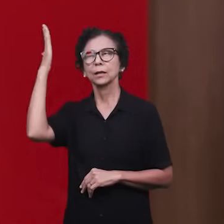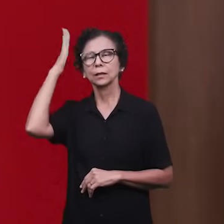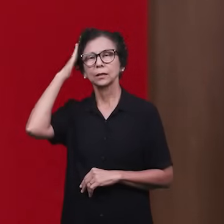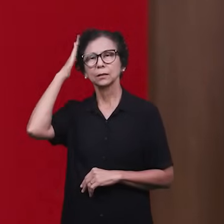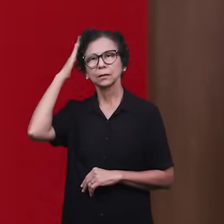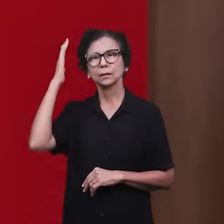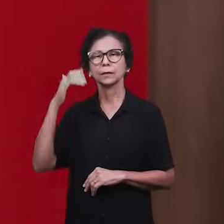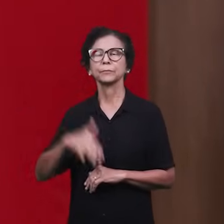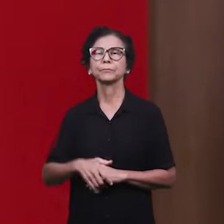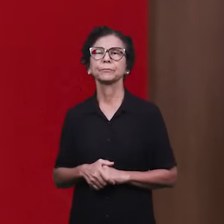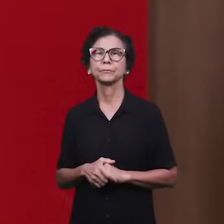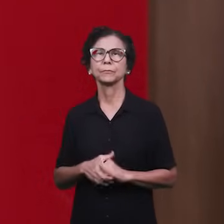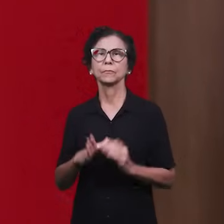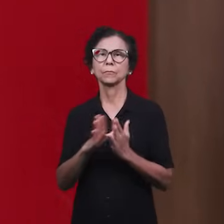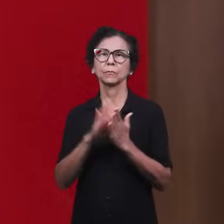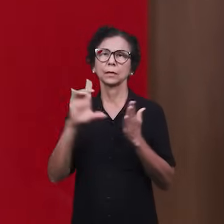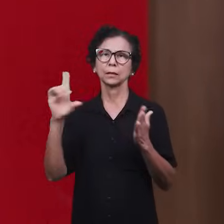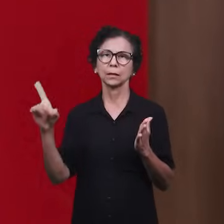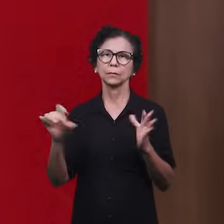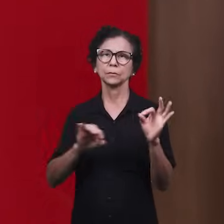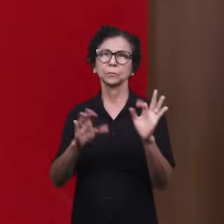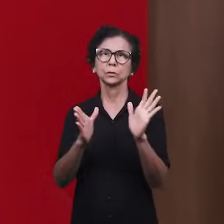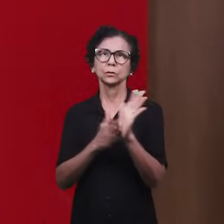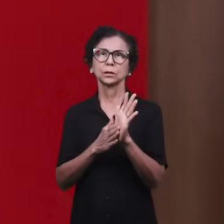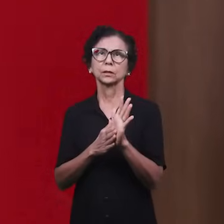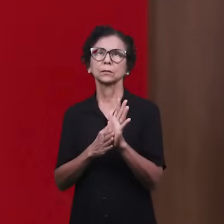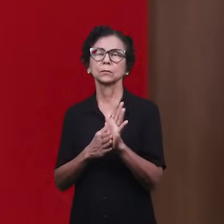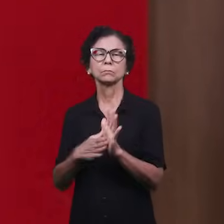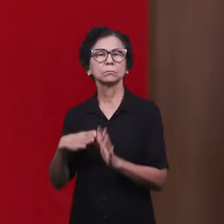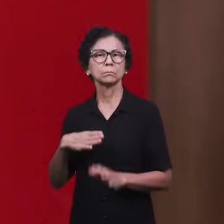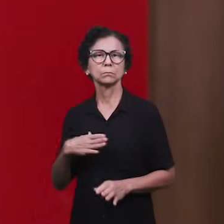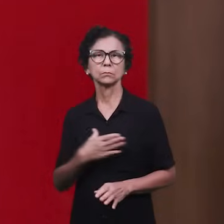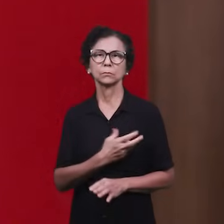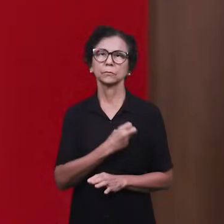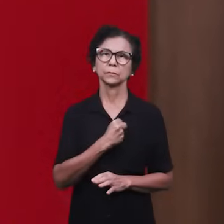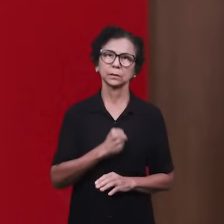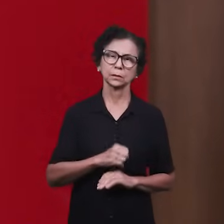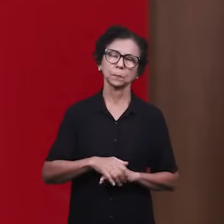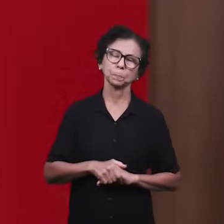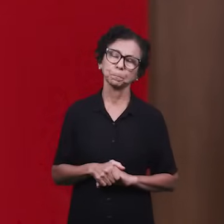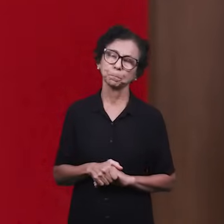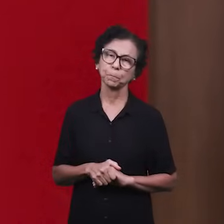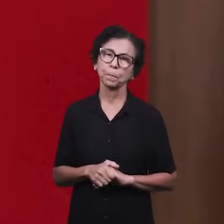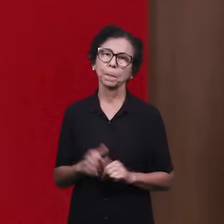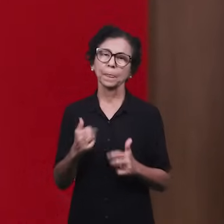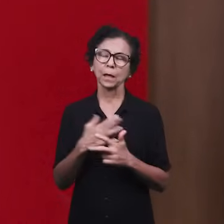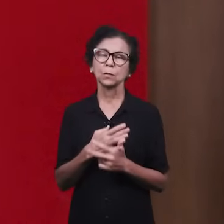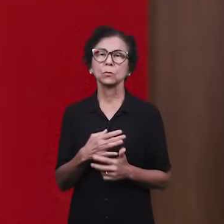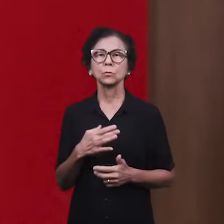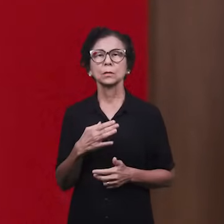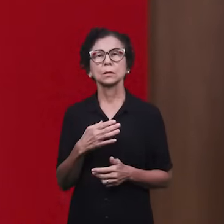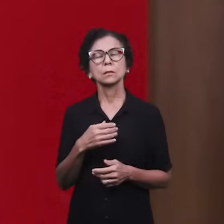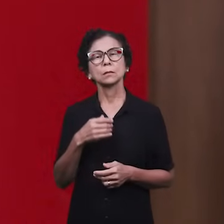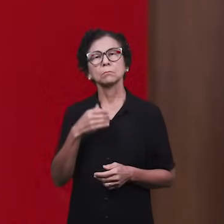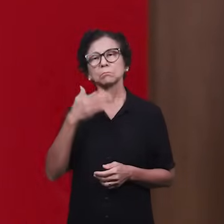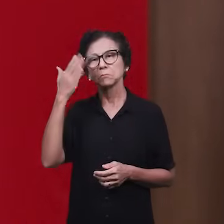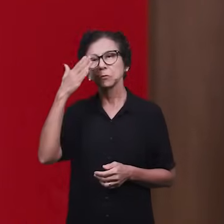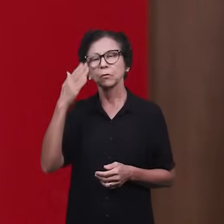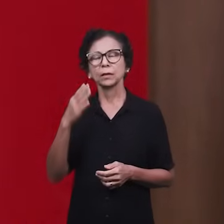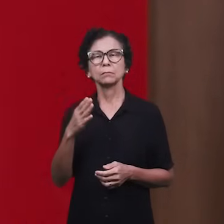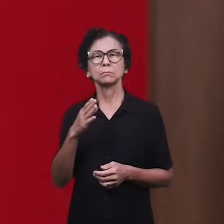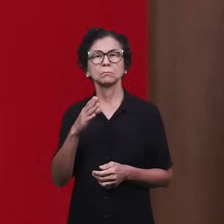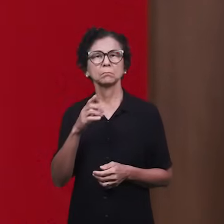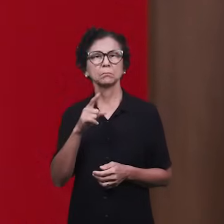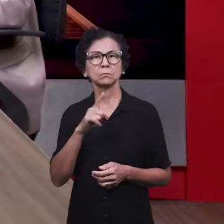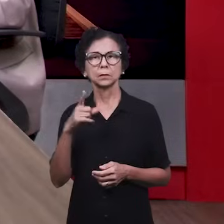preparado para a nossa vida. Aquilo que o olho não viu, aquilo que o ouvido não viu e as coisas que não subiram ao coração do homem.